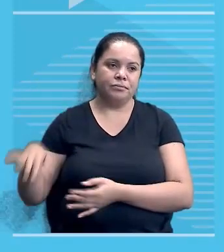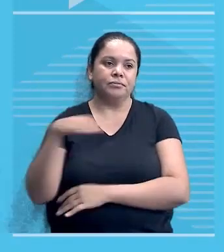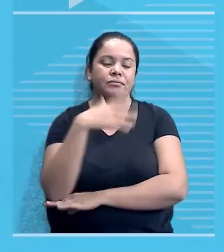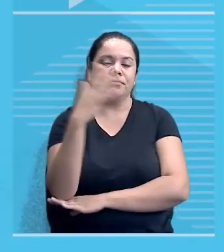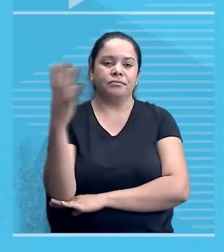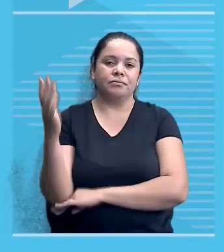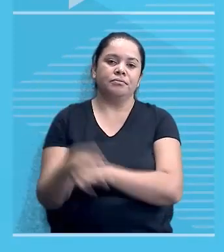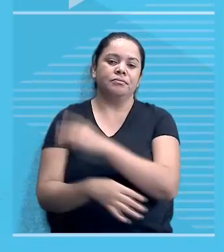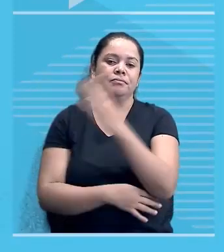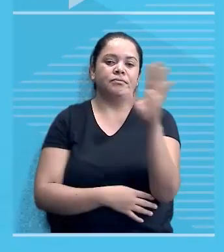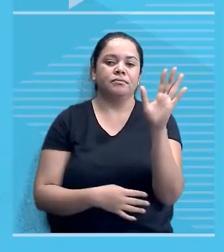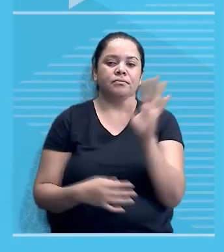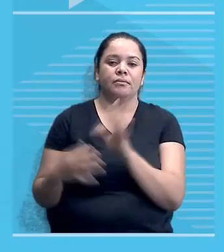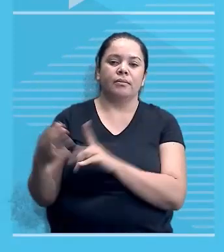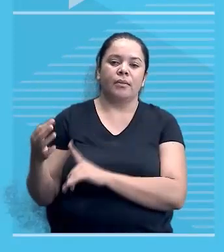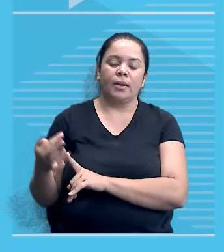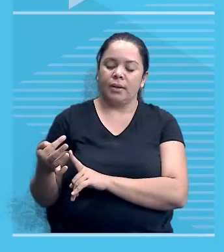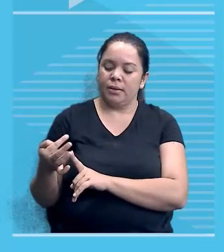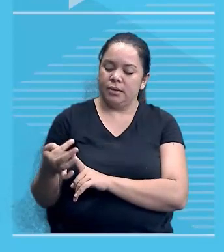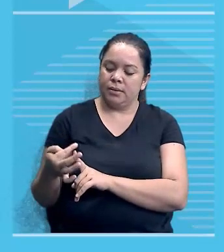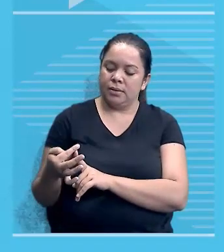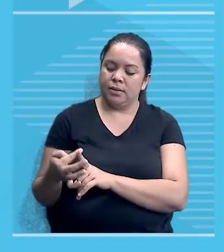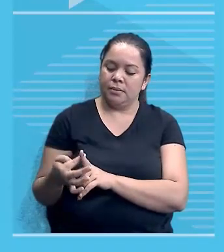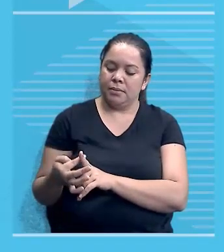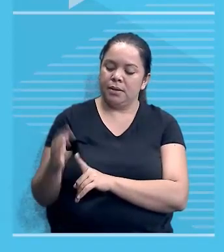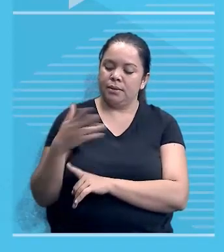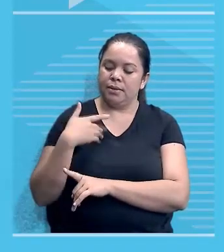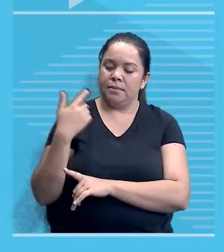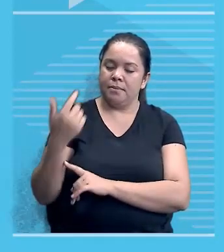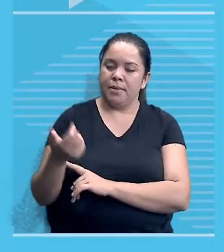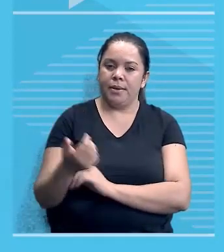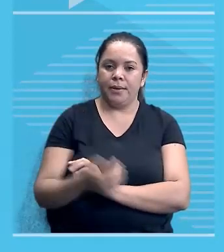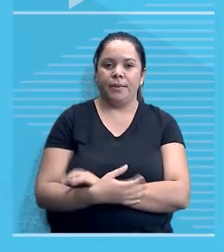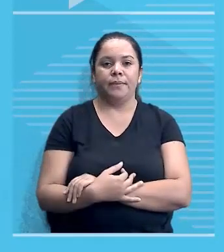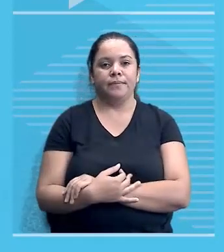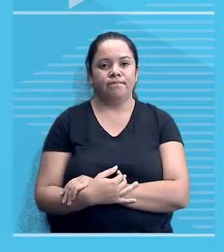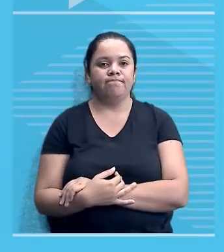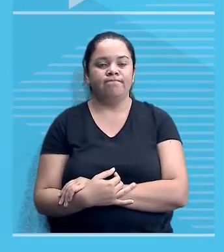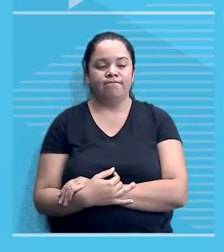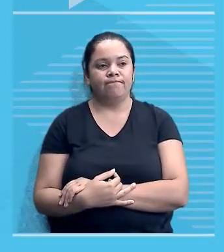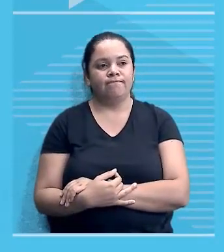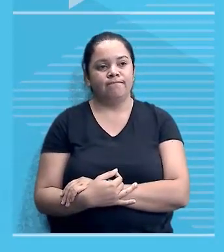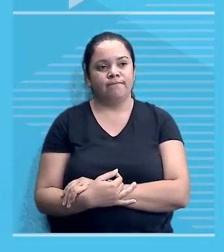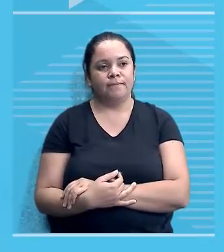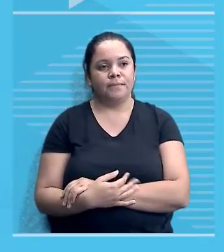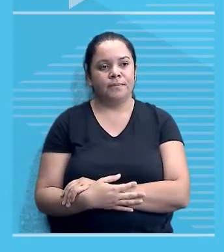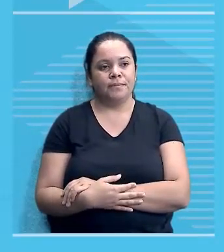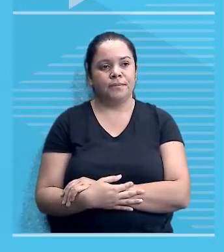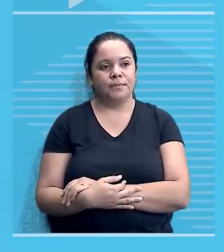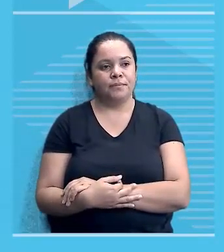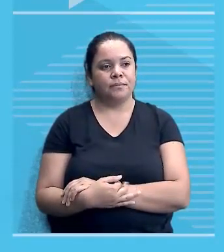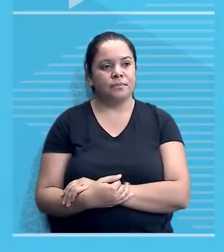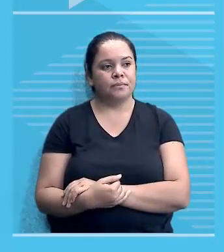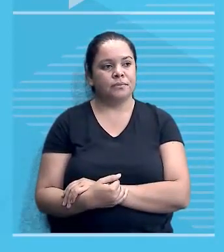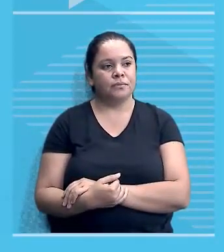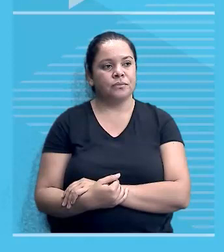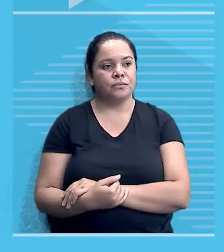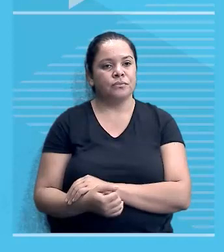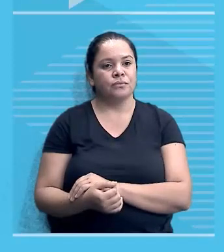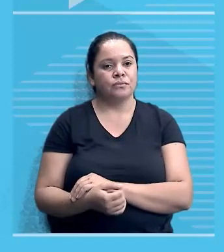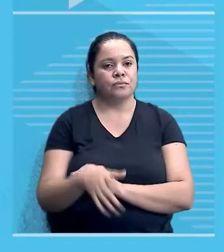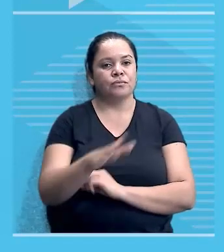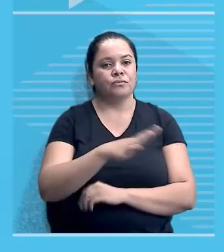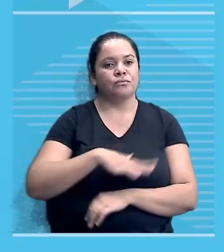temperatura tem que ser mais a menos né Então isso é o que caracteriza a ilha de calor né essa diferença de